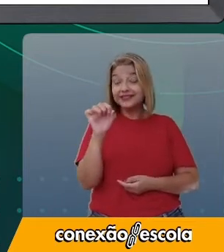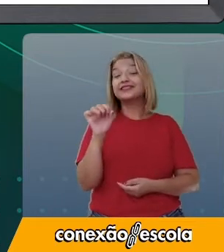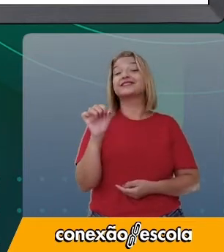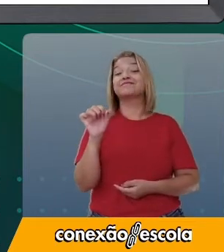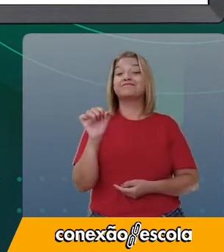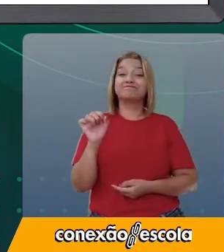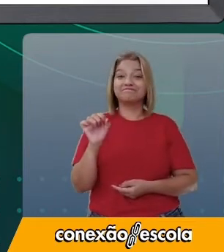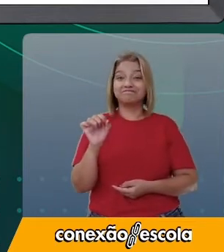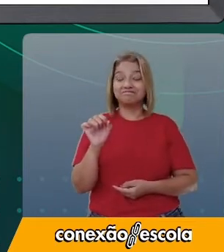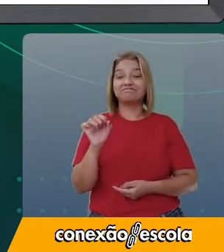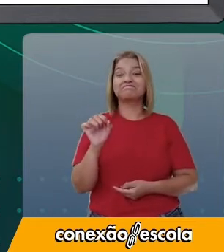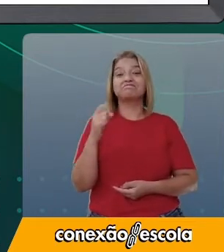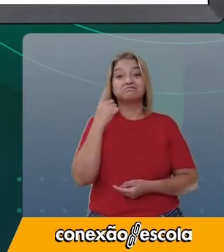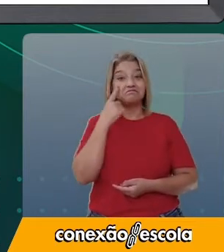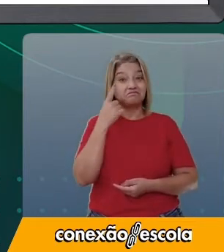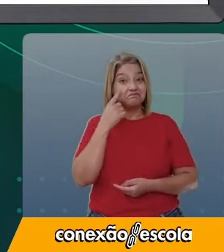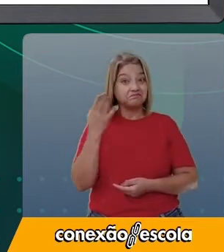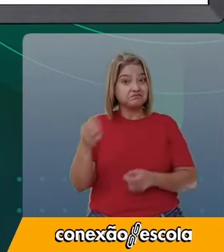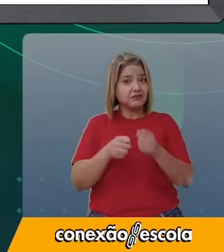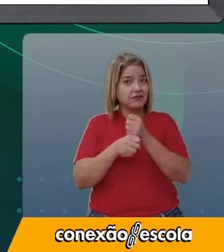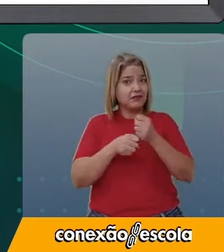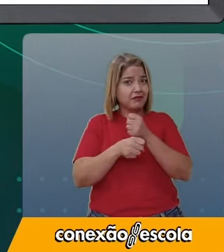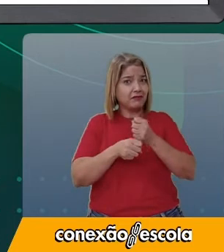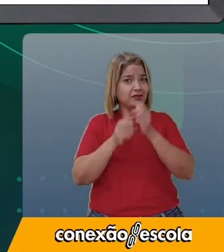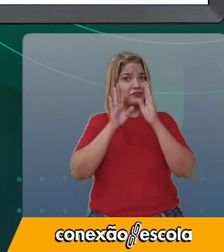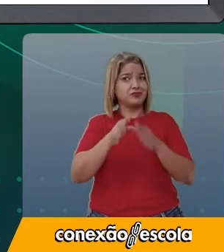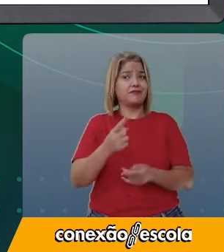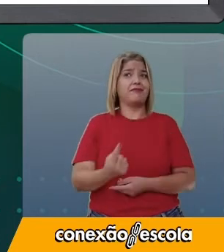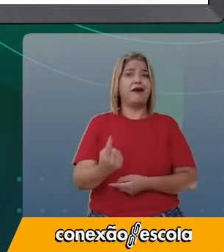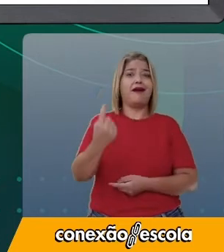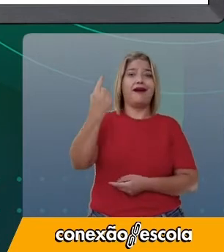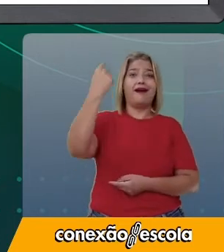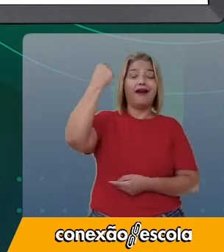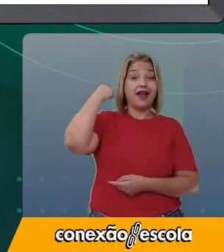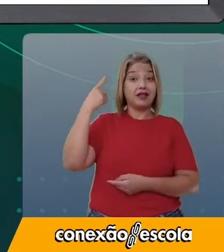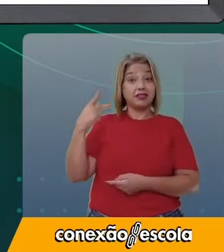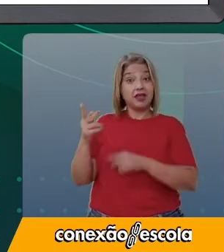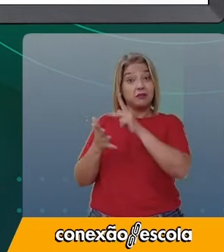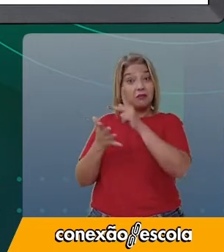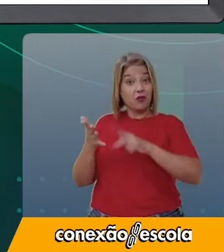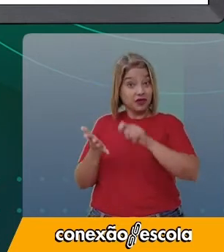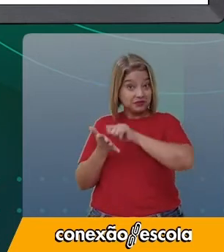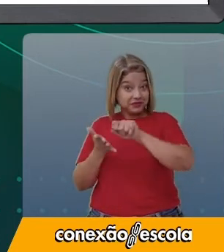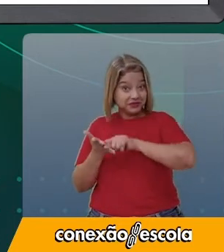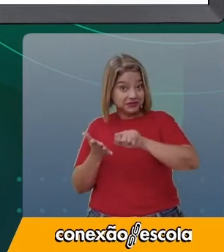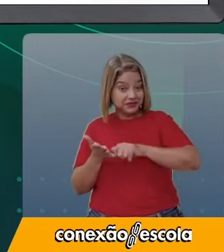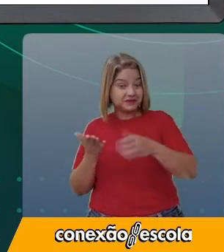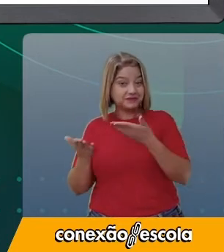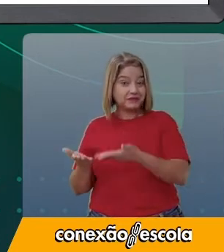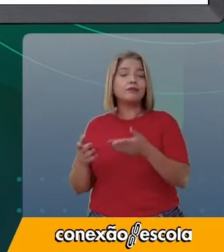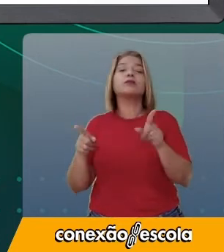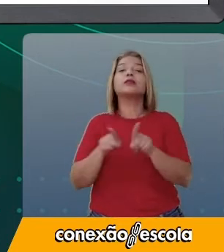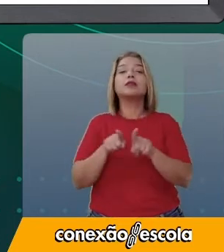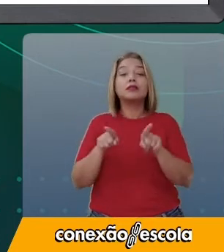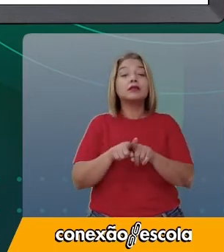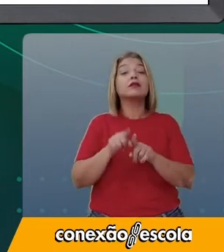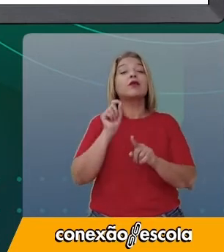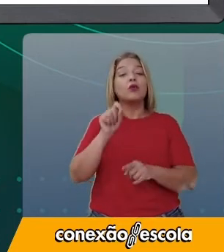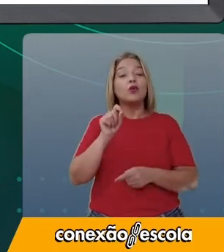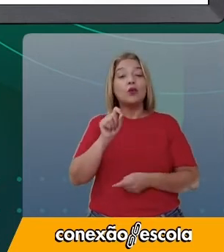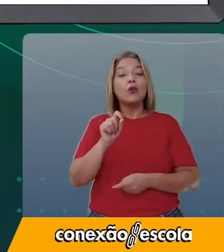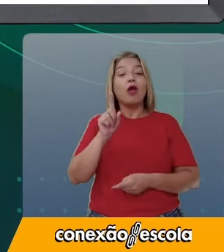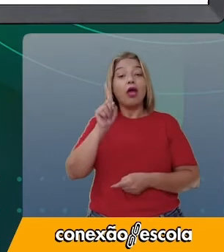1970. Olha, gente, quantos anos já tem esse poema? E esse poema foi também